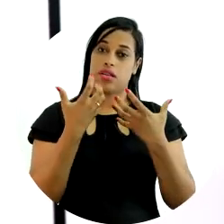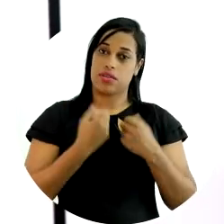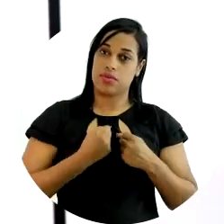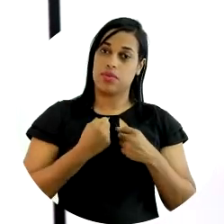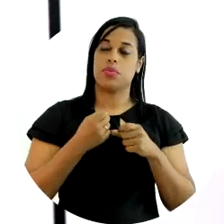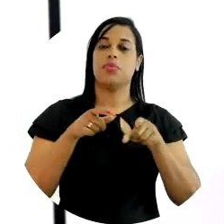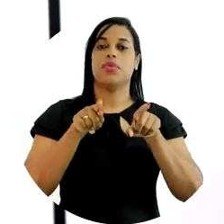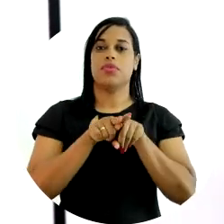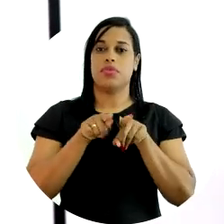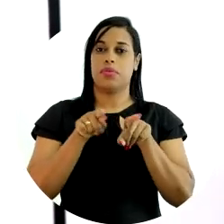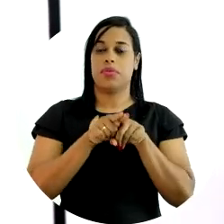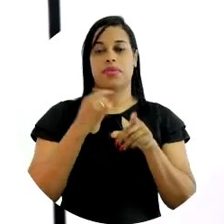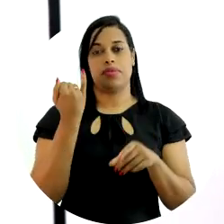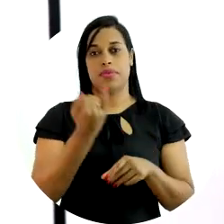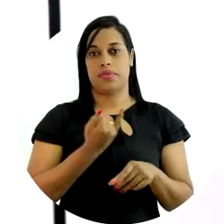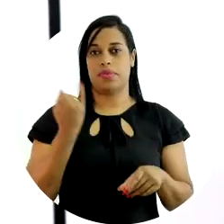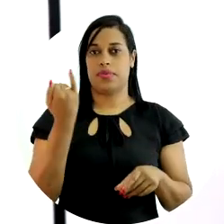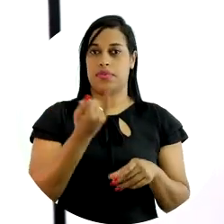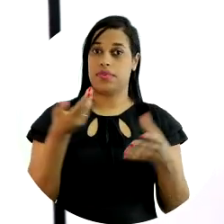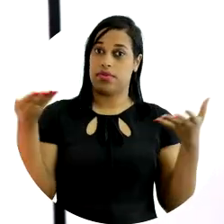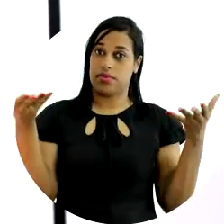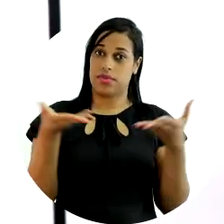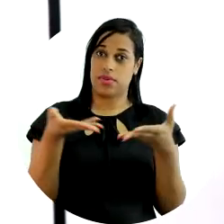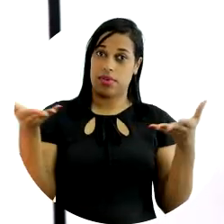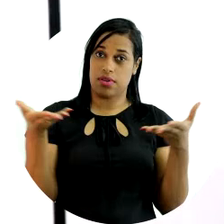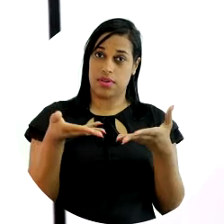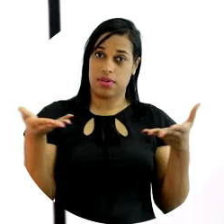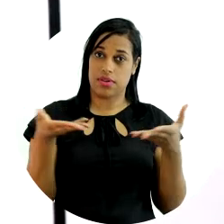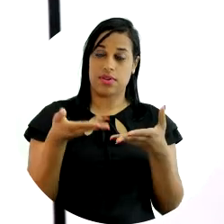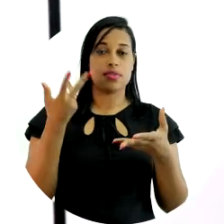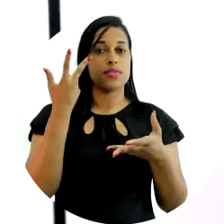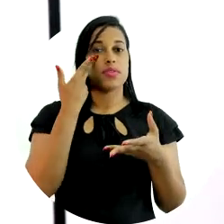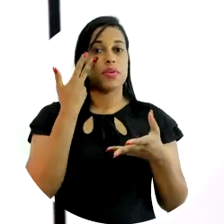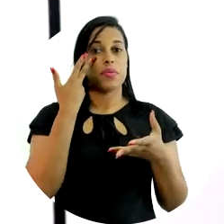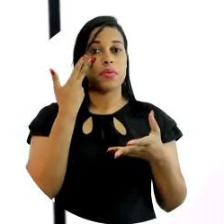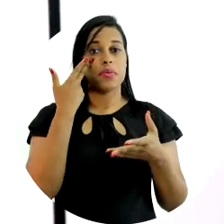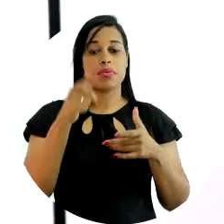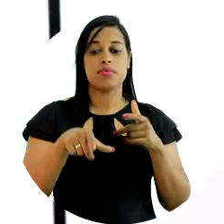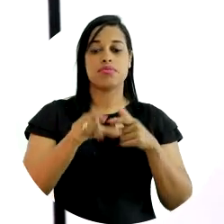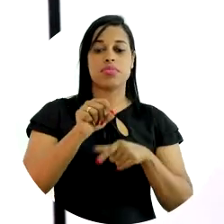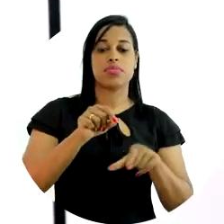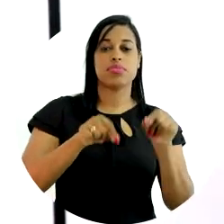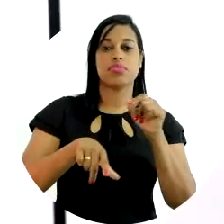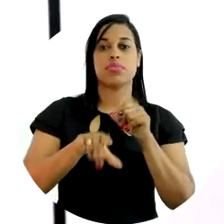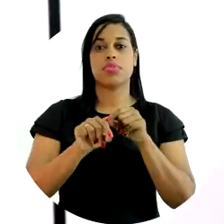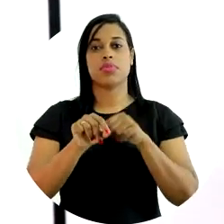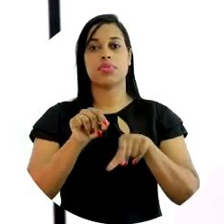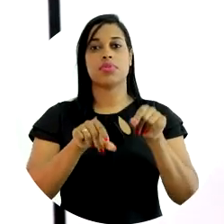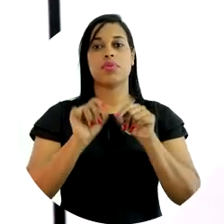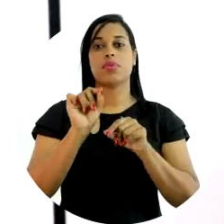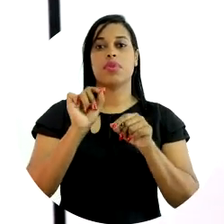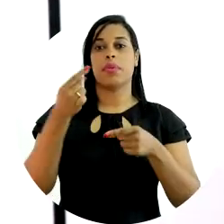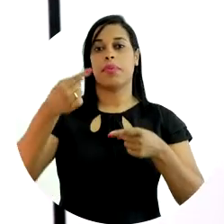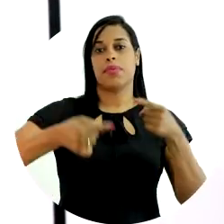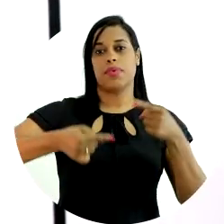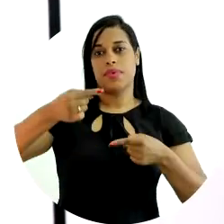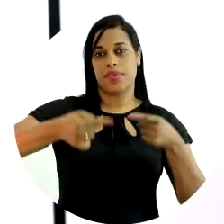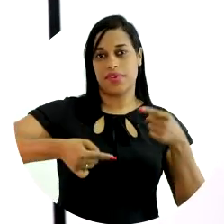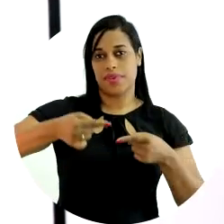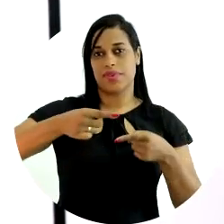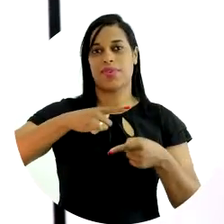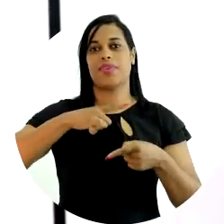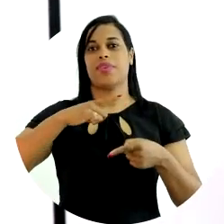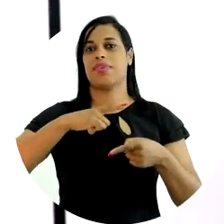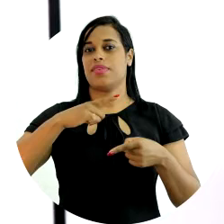eles assumem funções mais importantes, agora eles eram normalmente escolhidos por conta de apadrinhamento